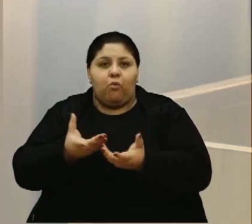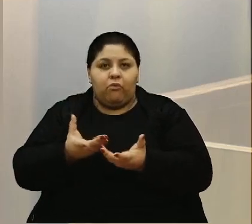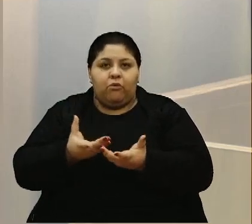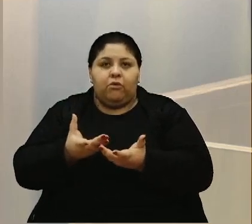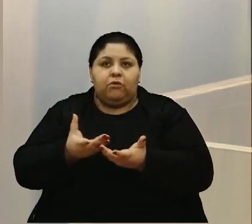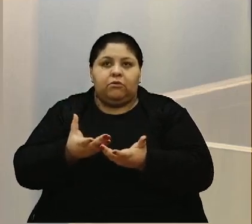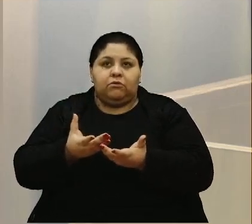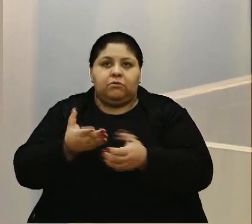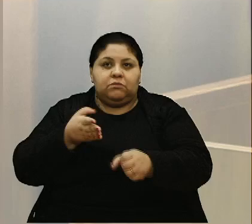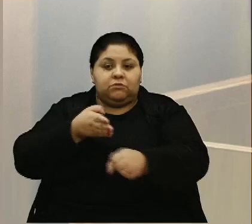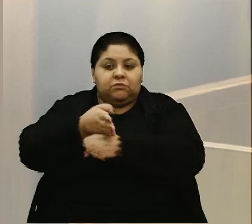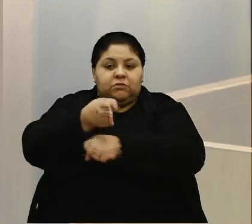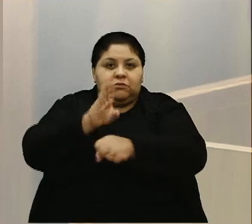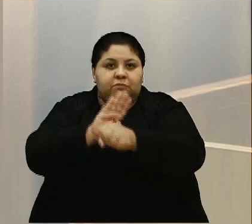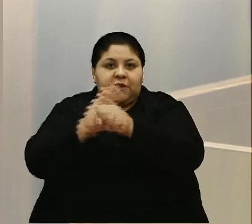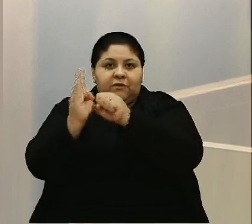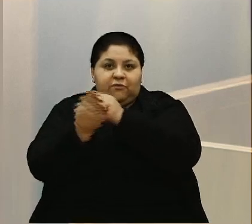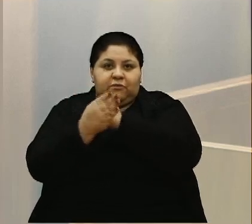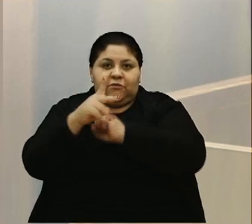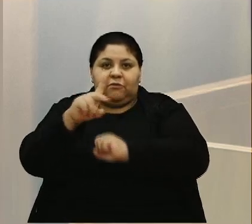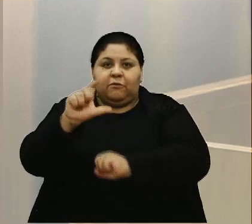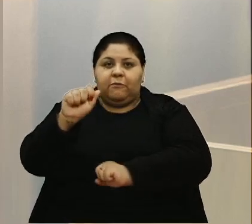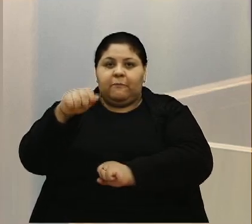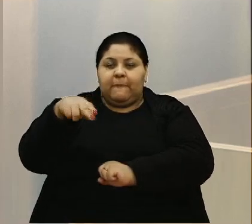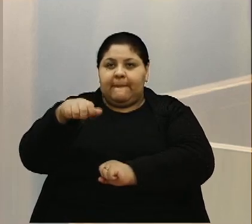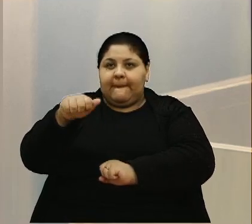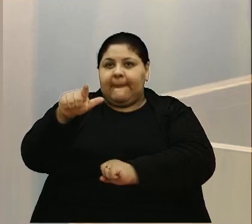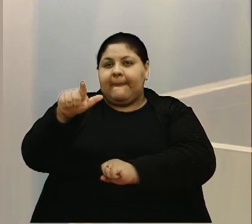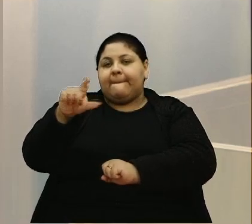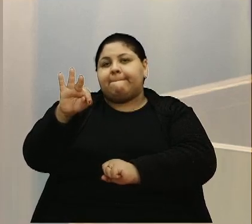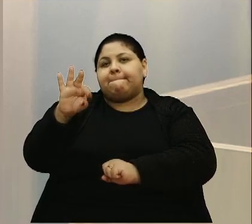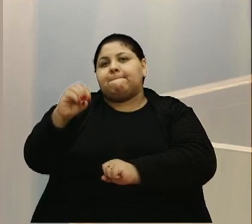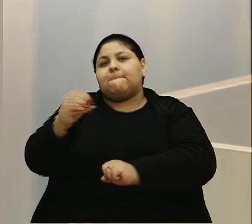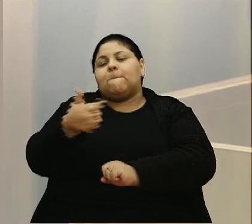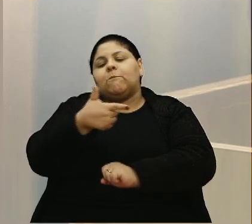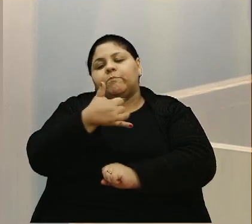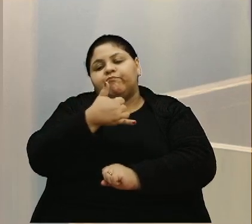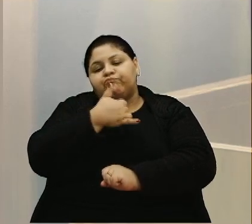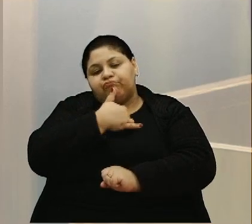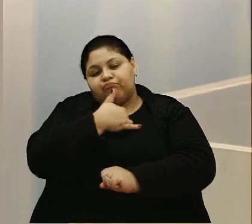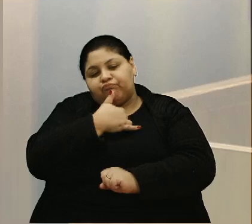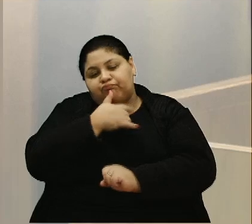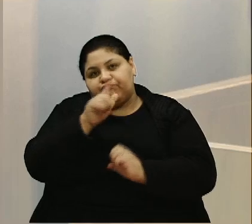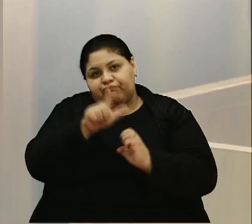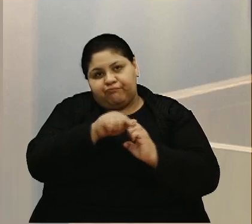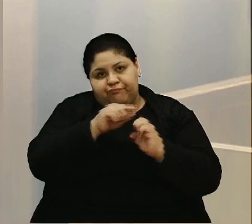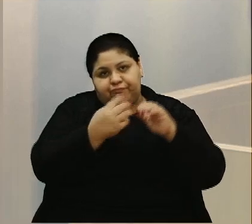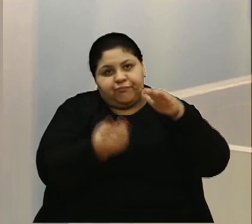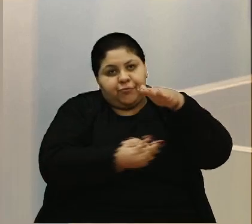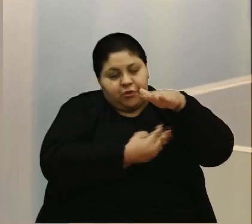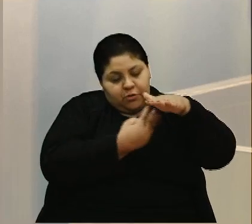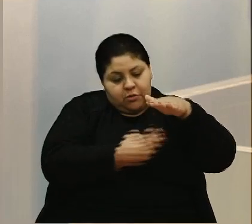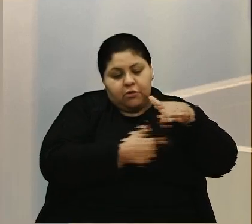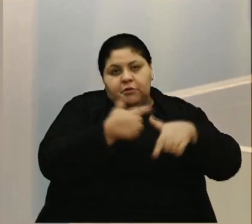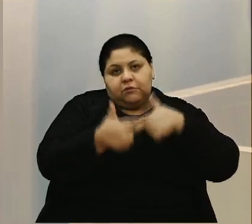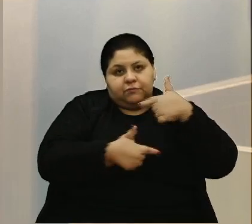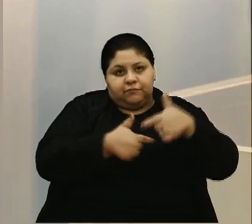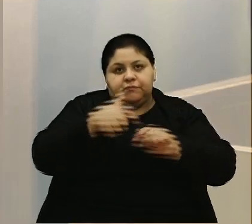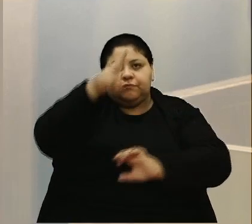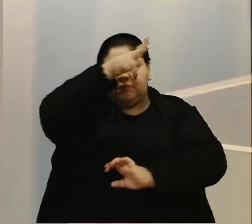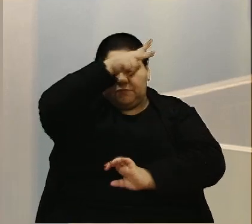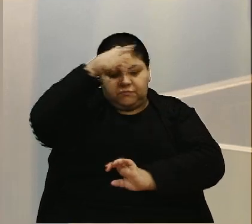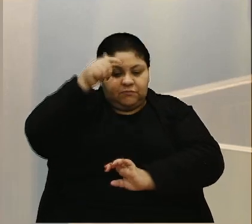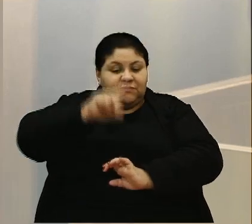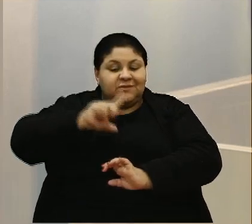a entrada do bairro Planalto. É lamentável essas empresas que vêm terceirizar esse trabalho, que a prefeitura tem